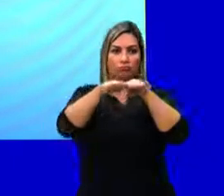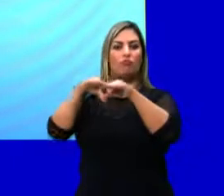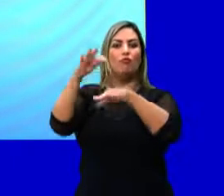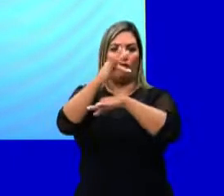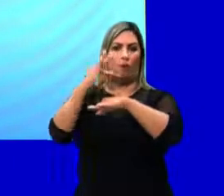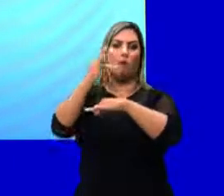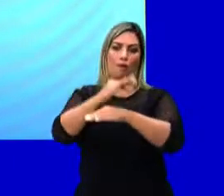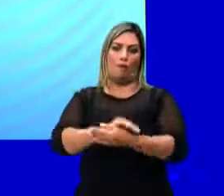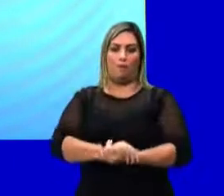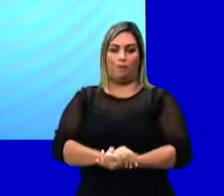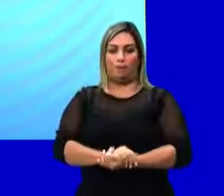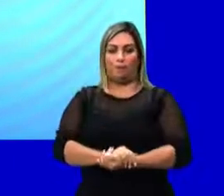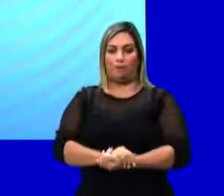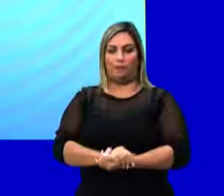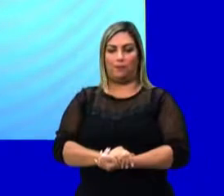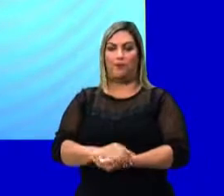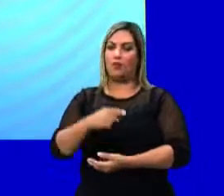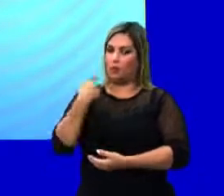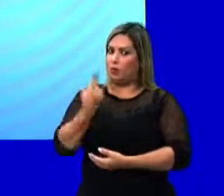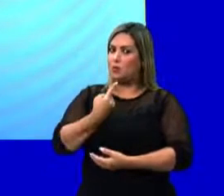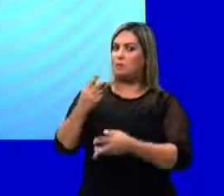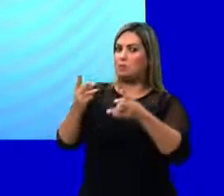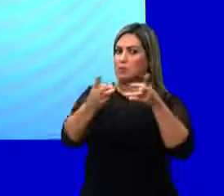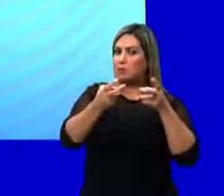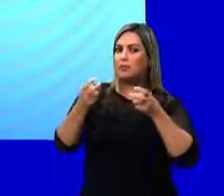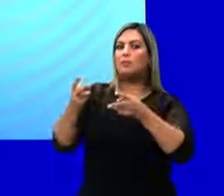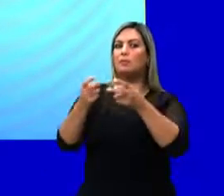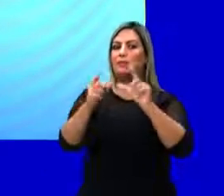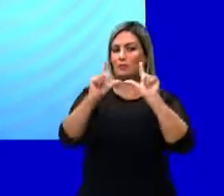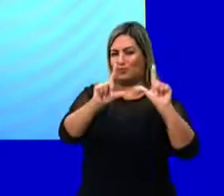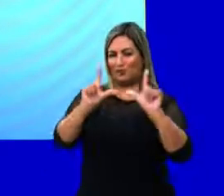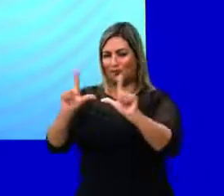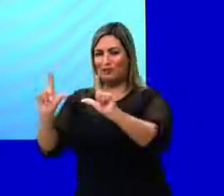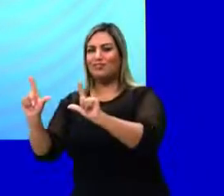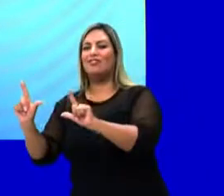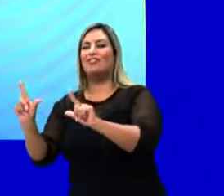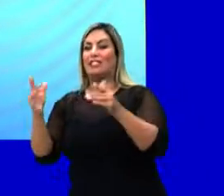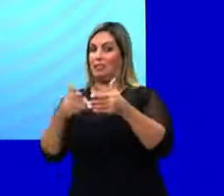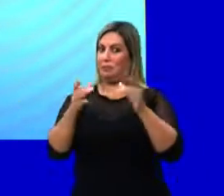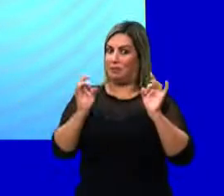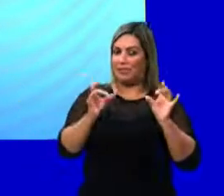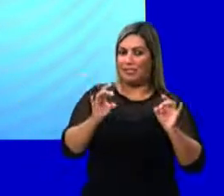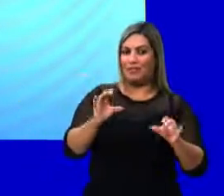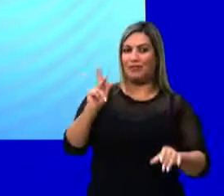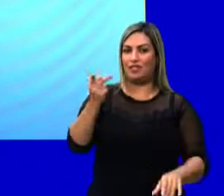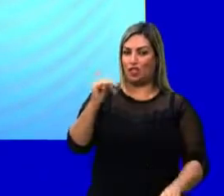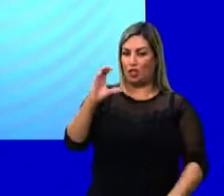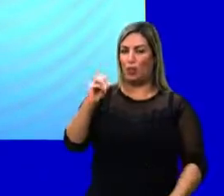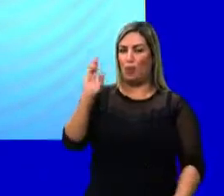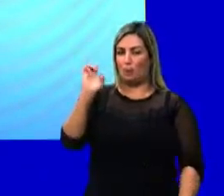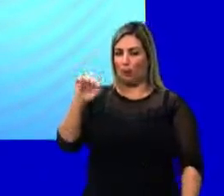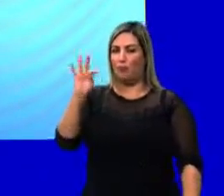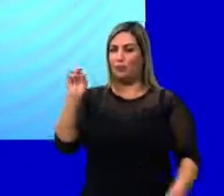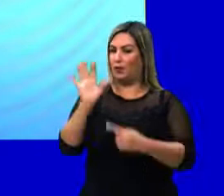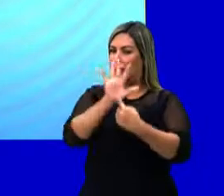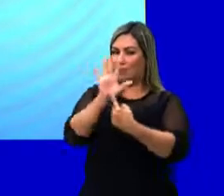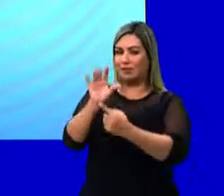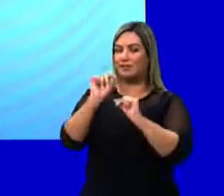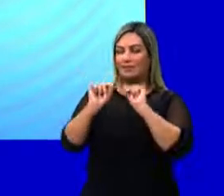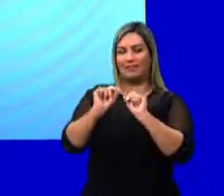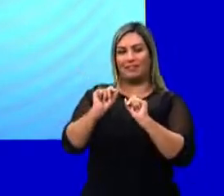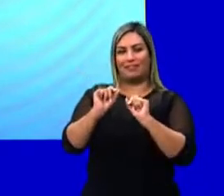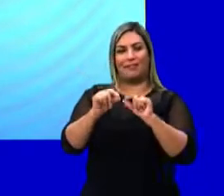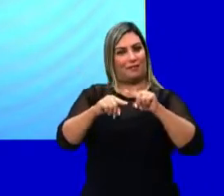padrão. E assim nós vamos percebendo que sempre nessas tirinhas, especialmente o Chico Bento, apresenta